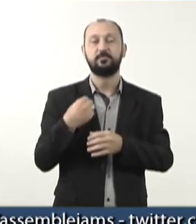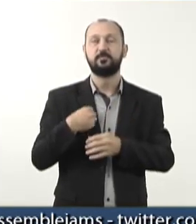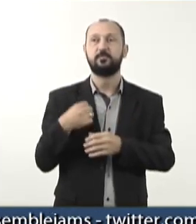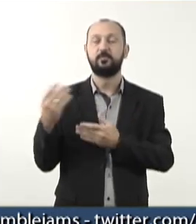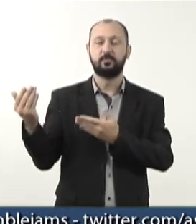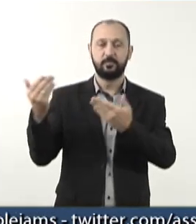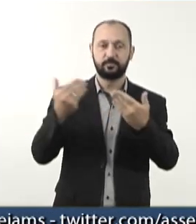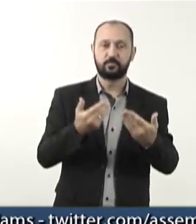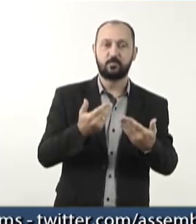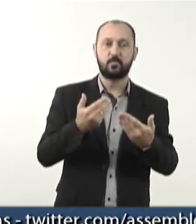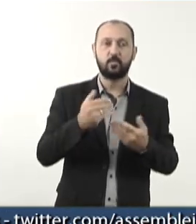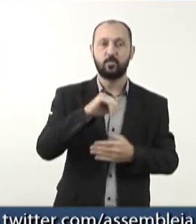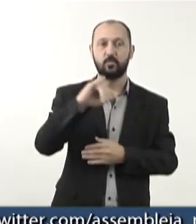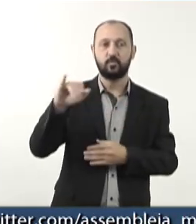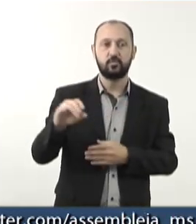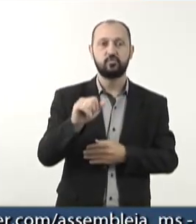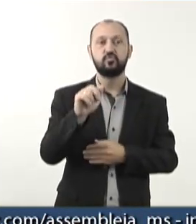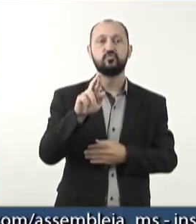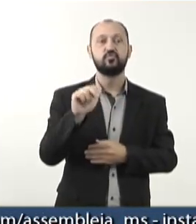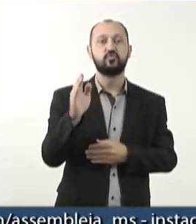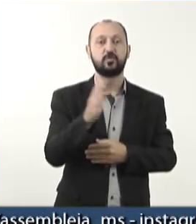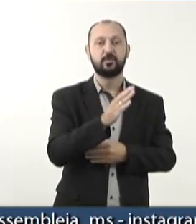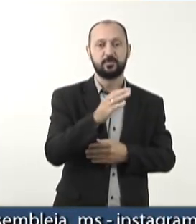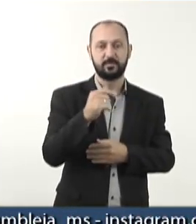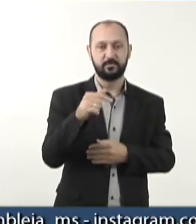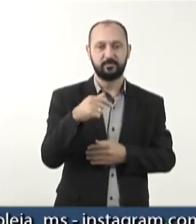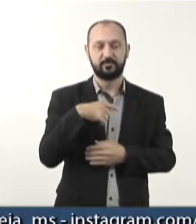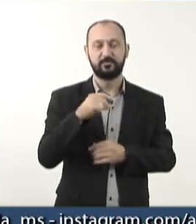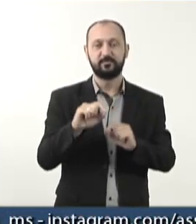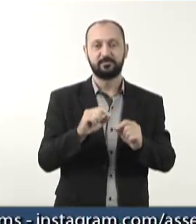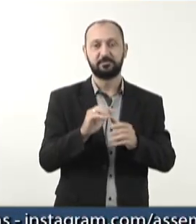de um amigo, Jorge Paredes, hoje, trazendo